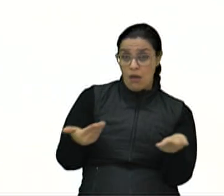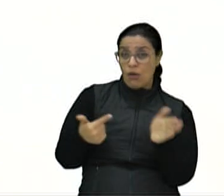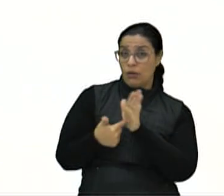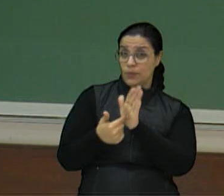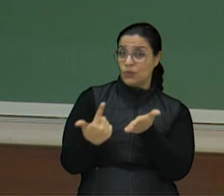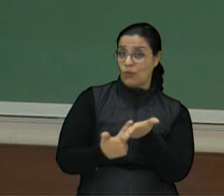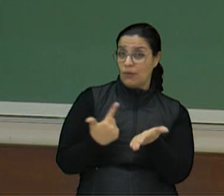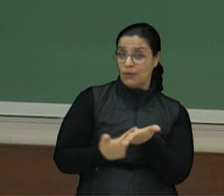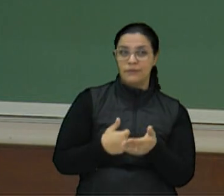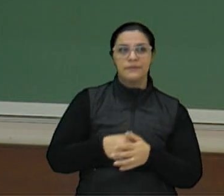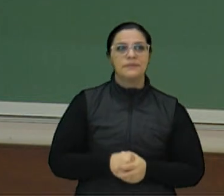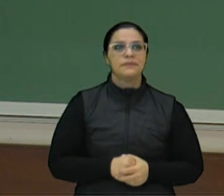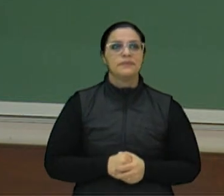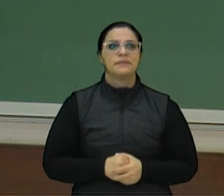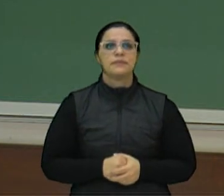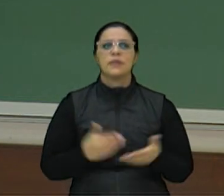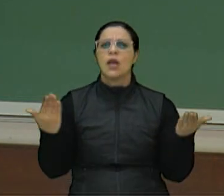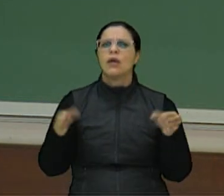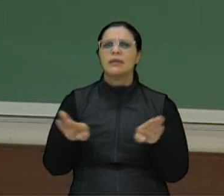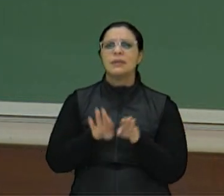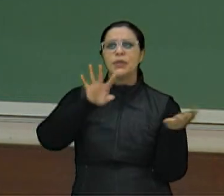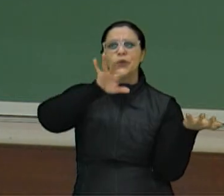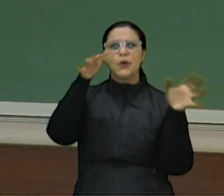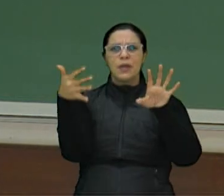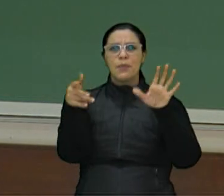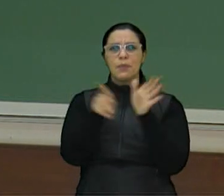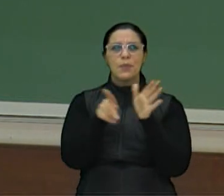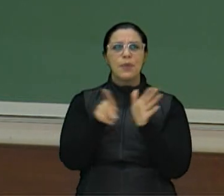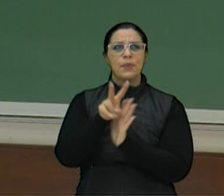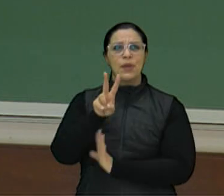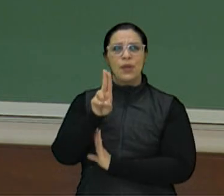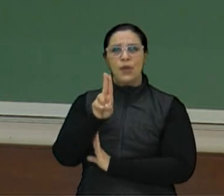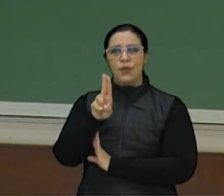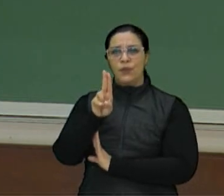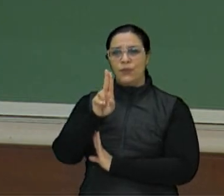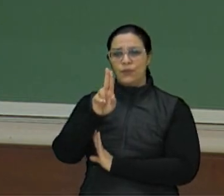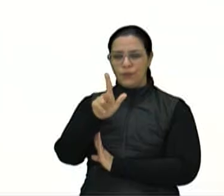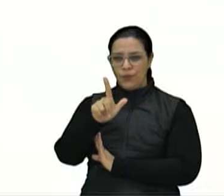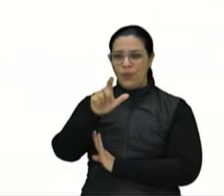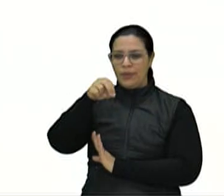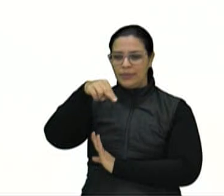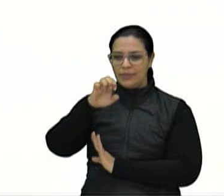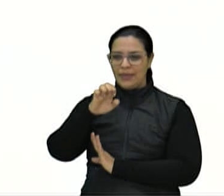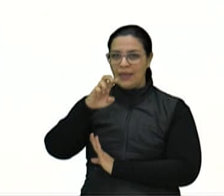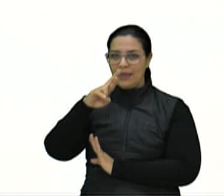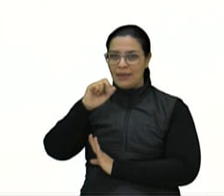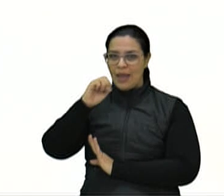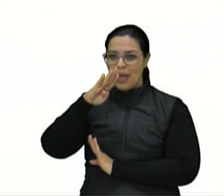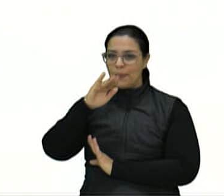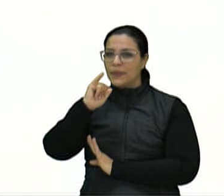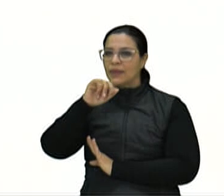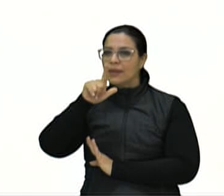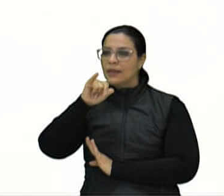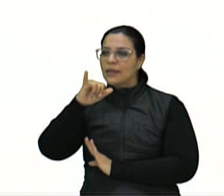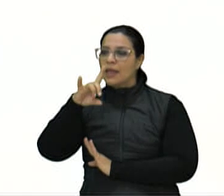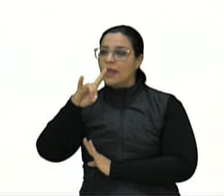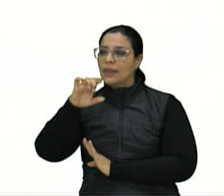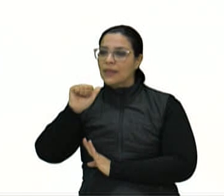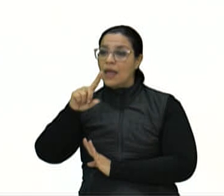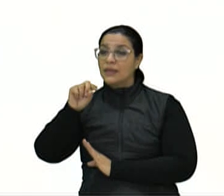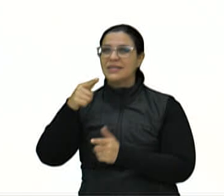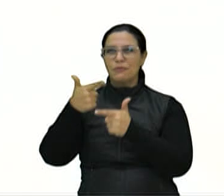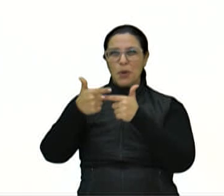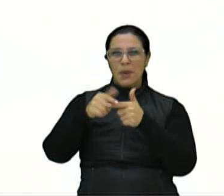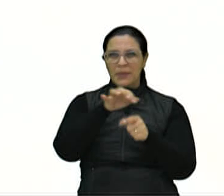Bem recente mesmo. Modelagem climática, vulnerabilidades setoriais à mudança do clima no Brasil,